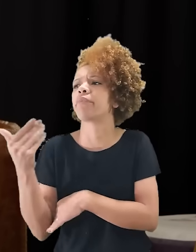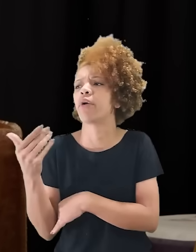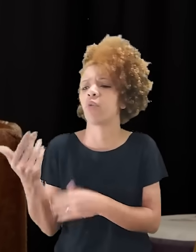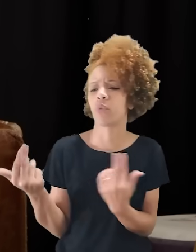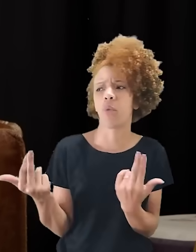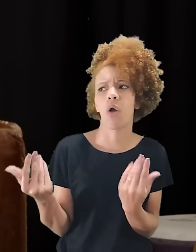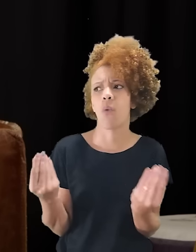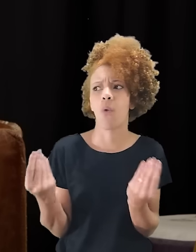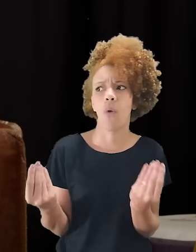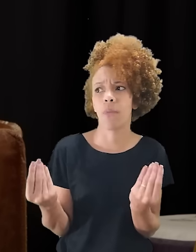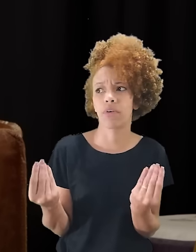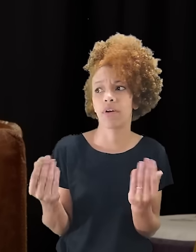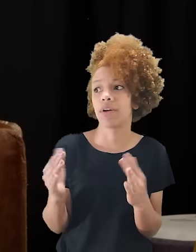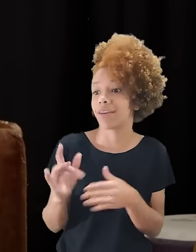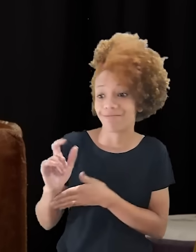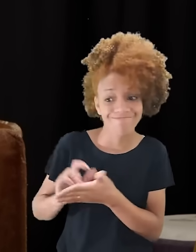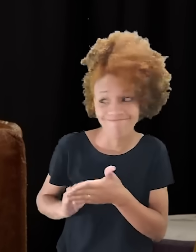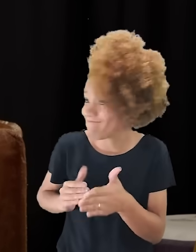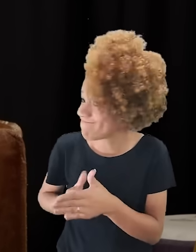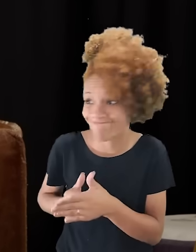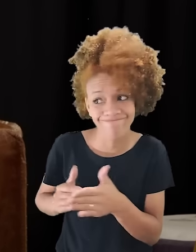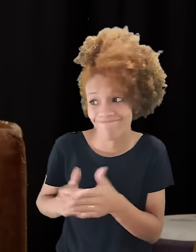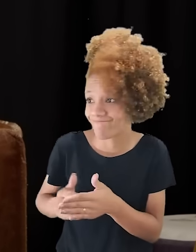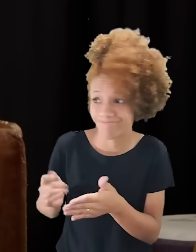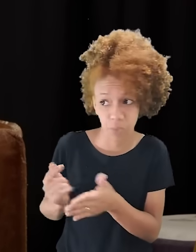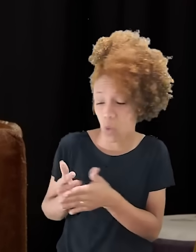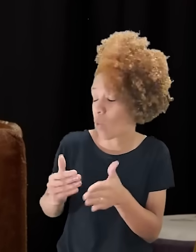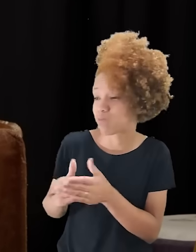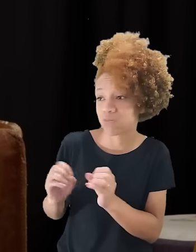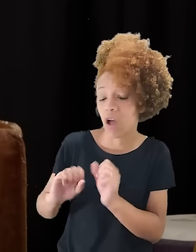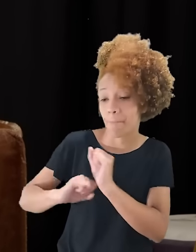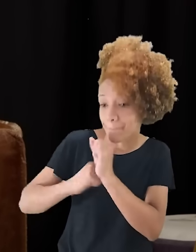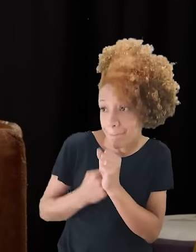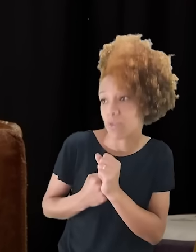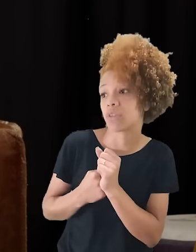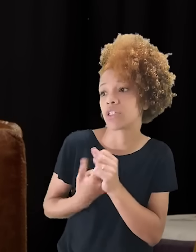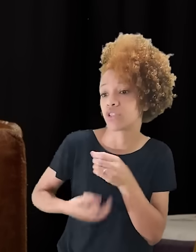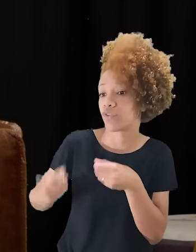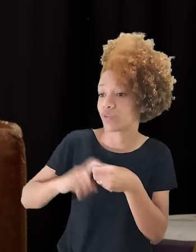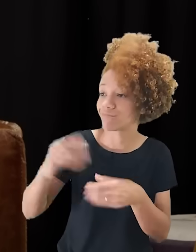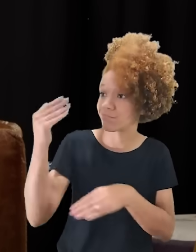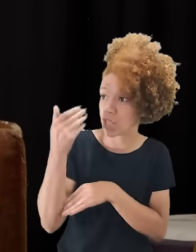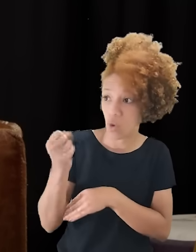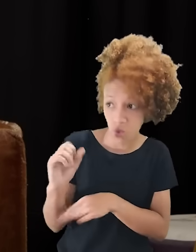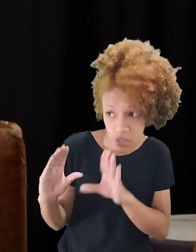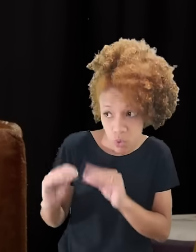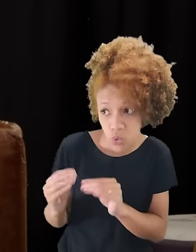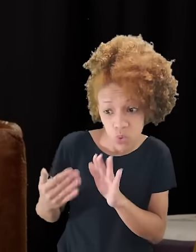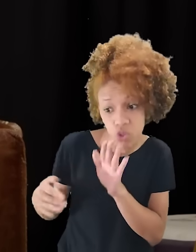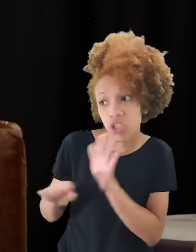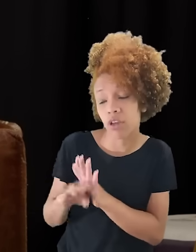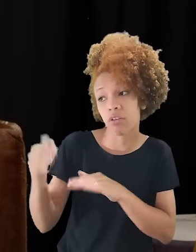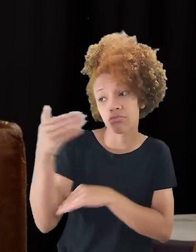loja sim só que aí não passou o cartão lá porque ele bloqueou e eu voltei pro hotel 8 horas da noite quando eu